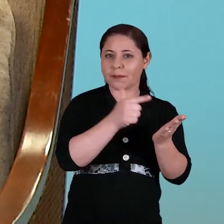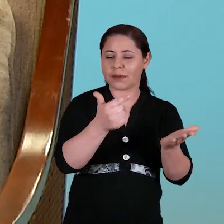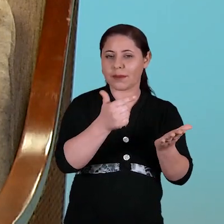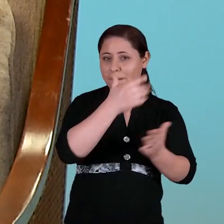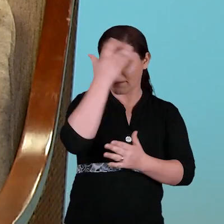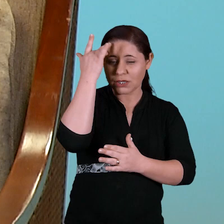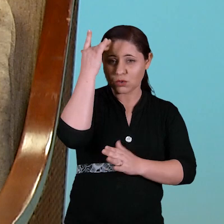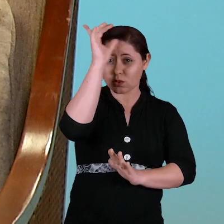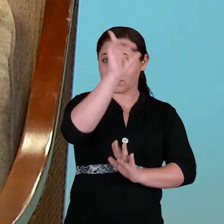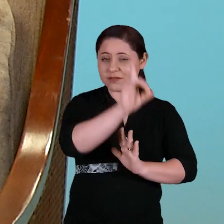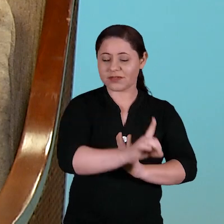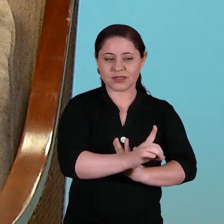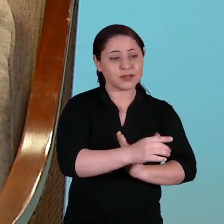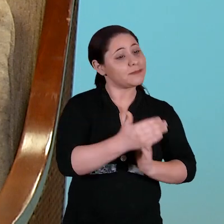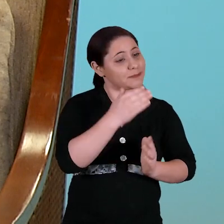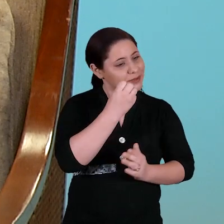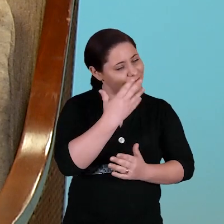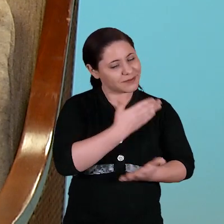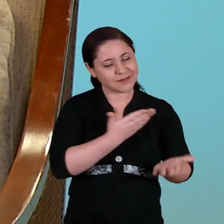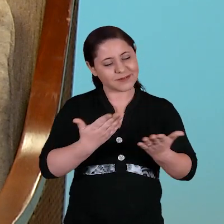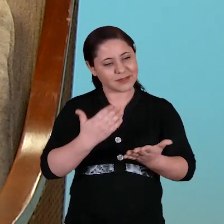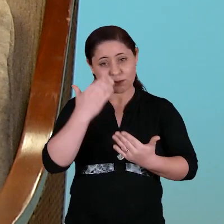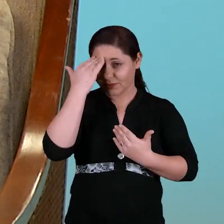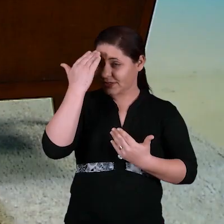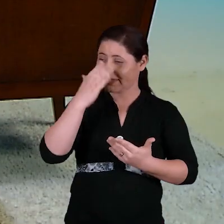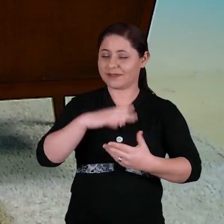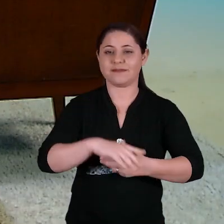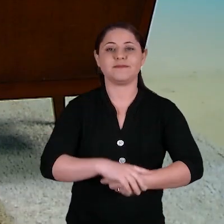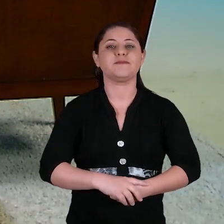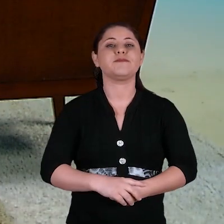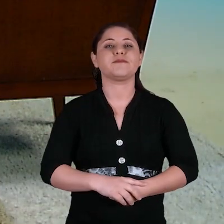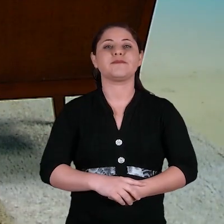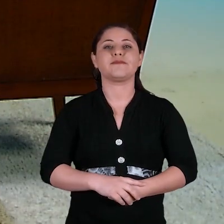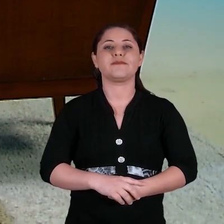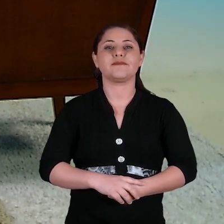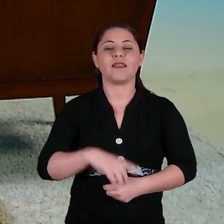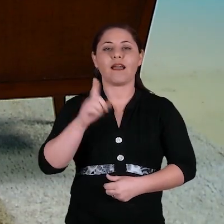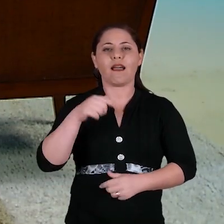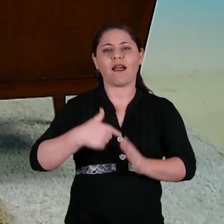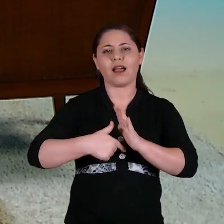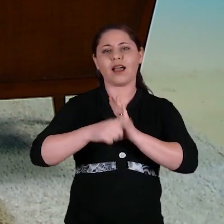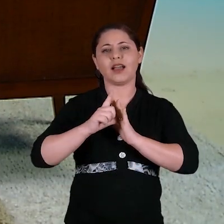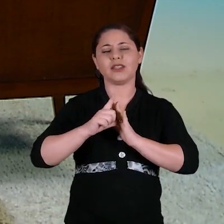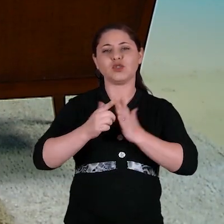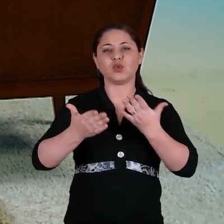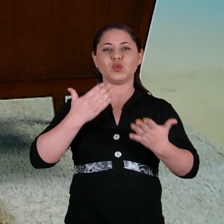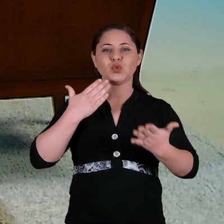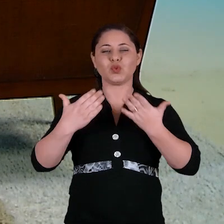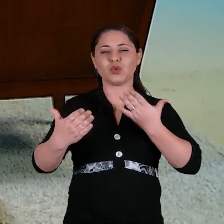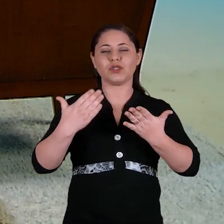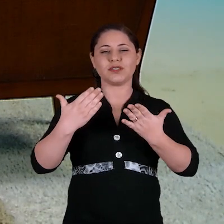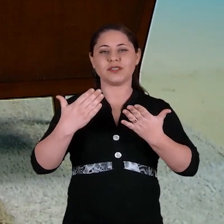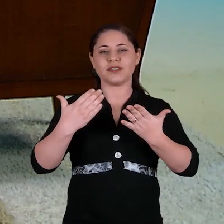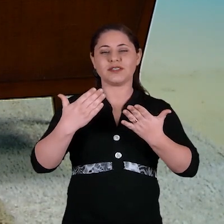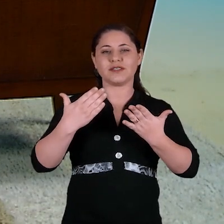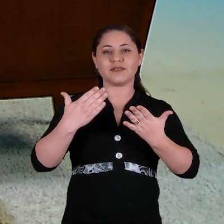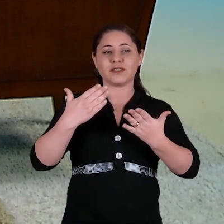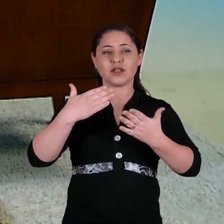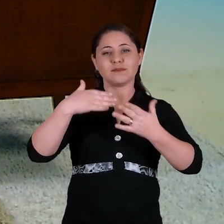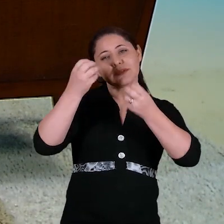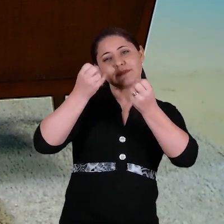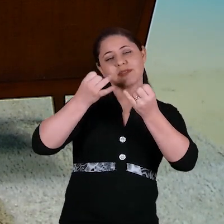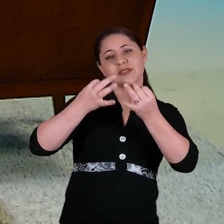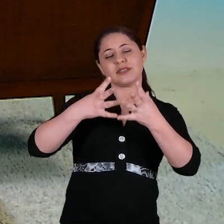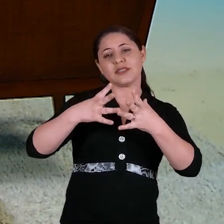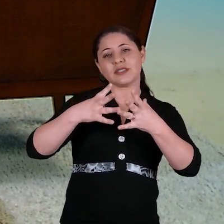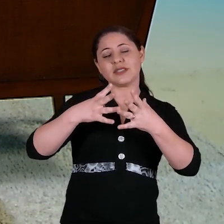com deficiência. Seja bem-vinda, obrigada. Obrigada. Antes do nosso bate-papo, vamos contar uma história, uma